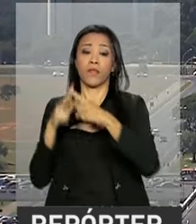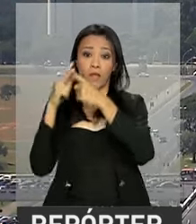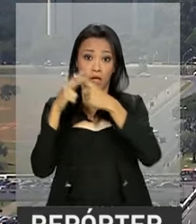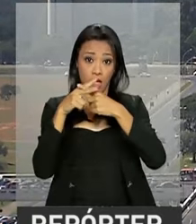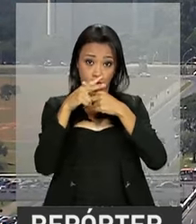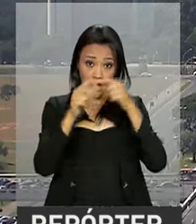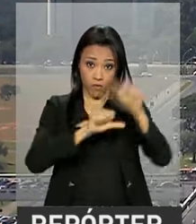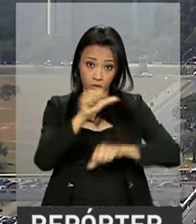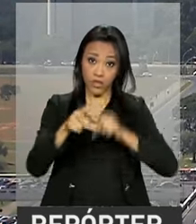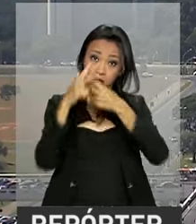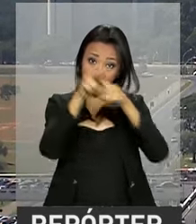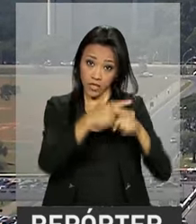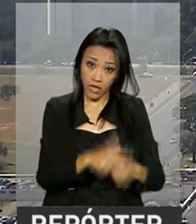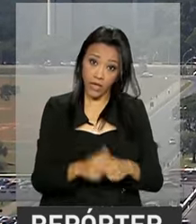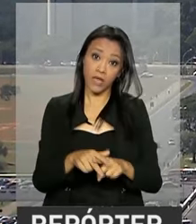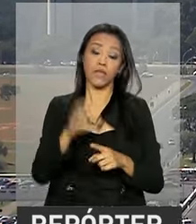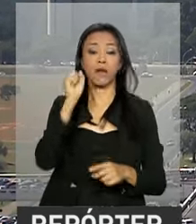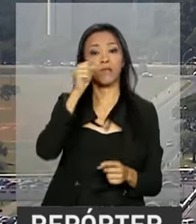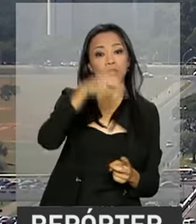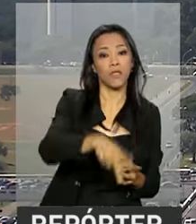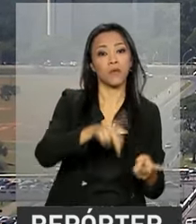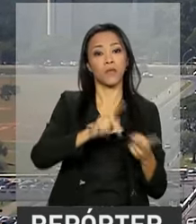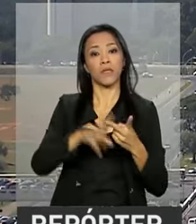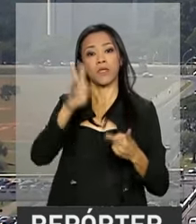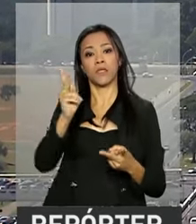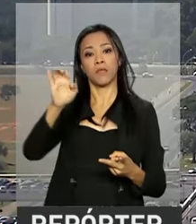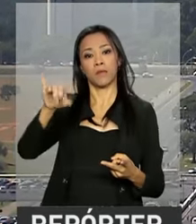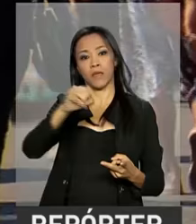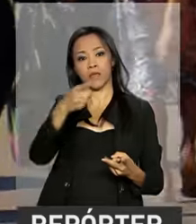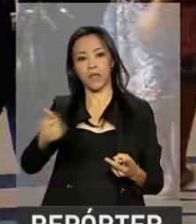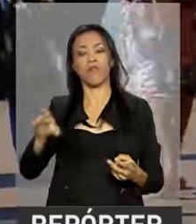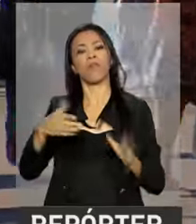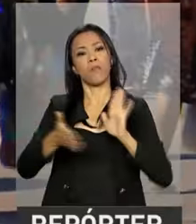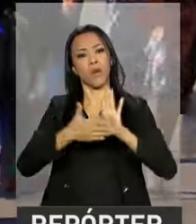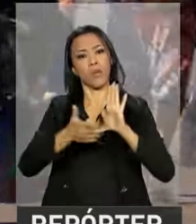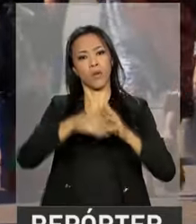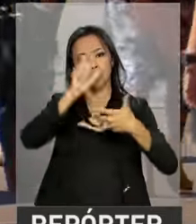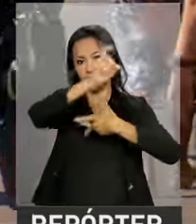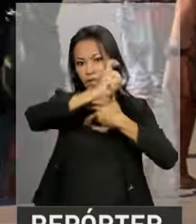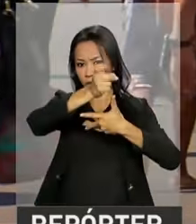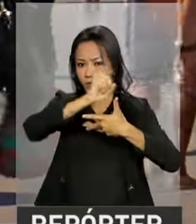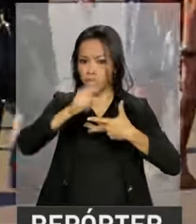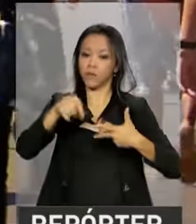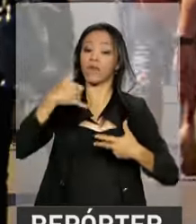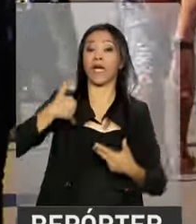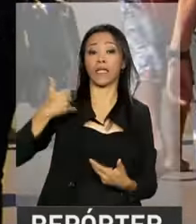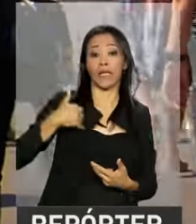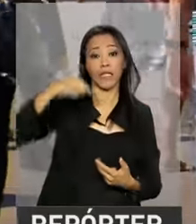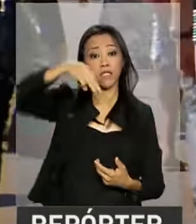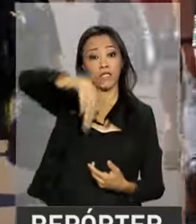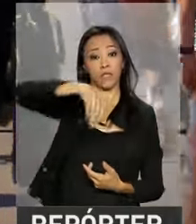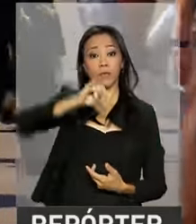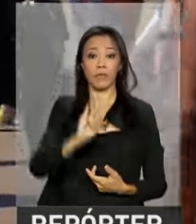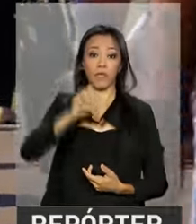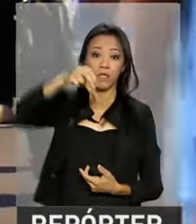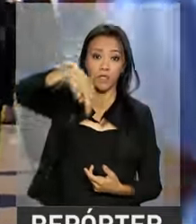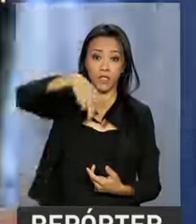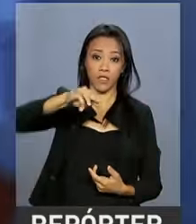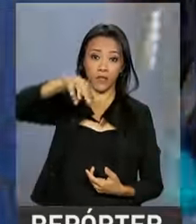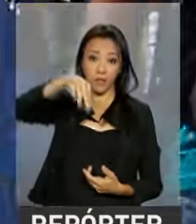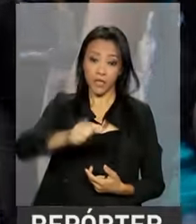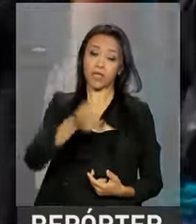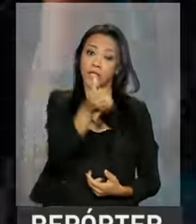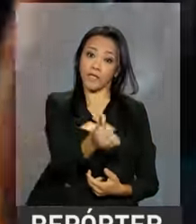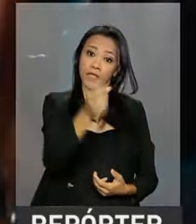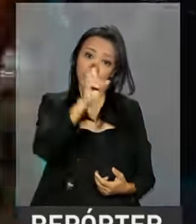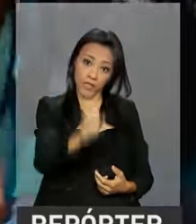aposentadorias e pensões foi proposta pelo poder executivo e prevê idade mínima para aposentadoria de 65